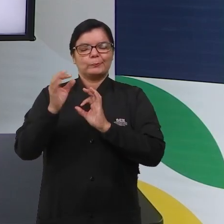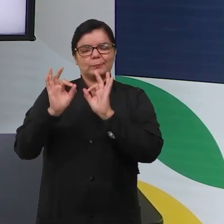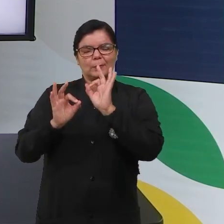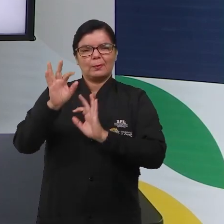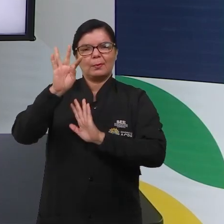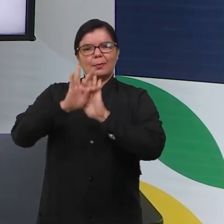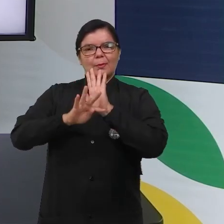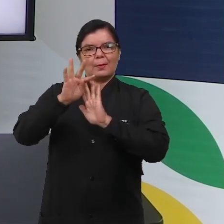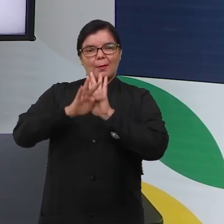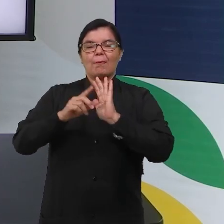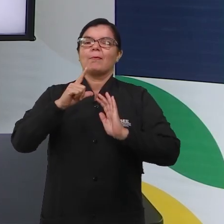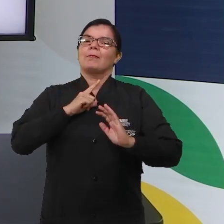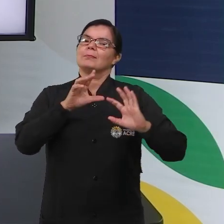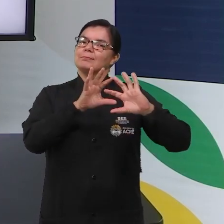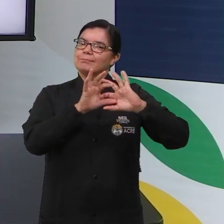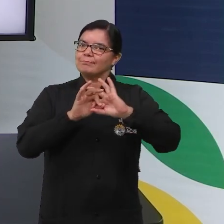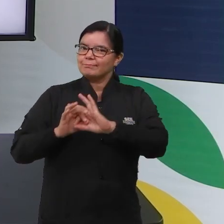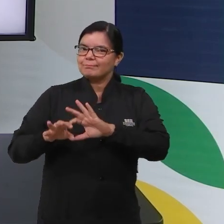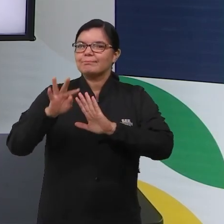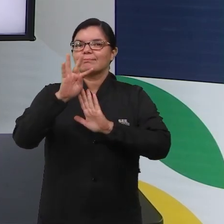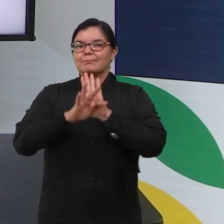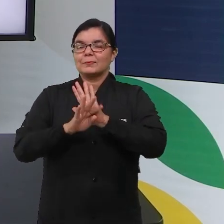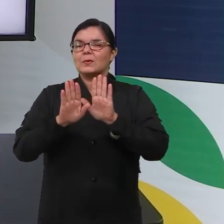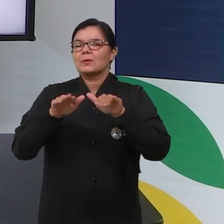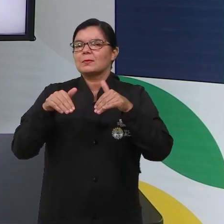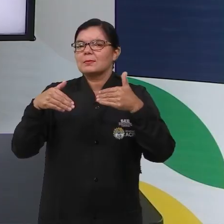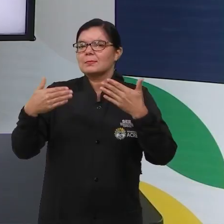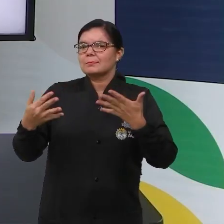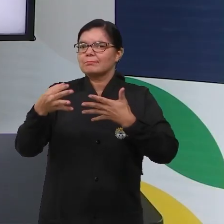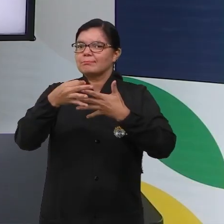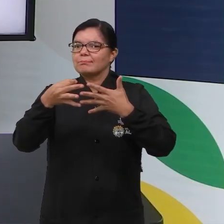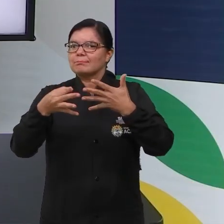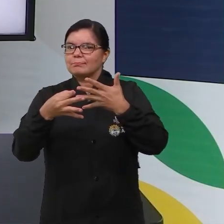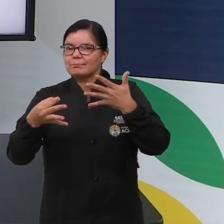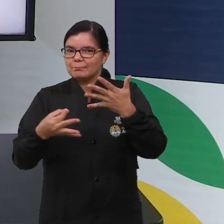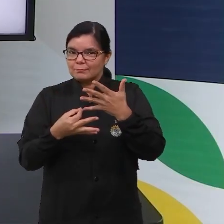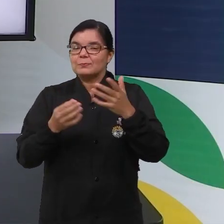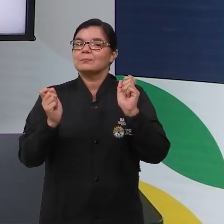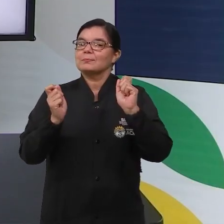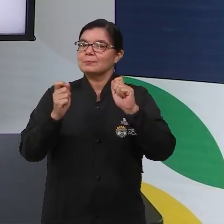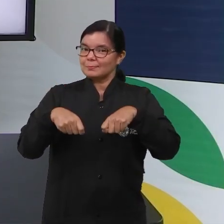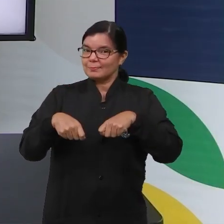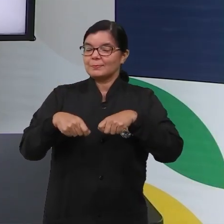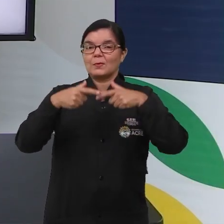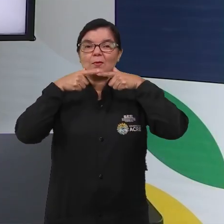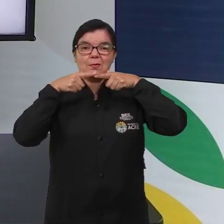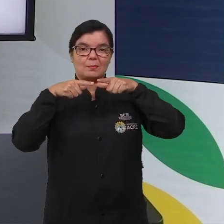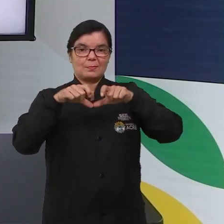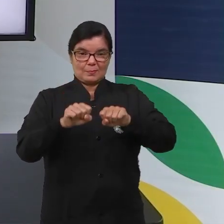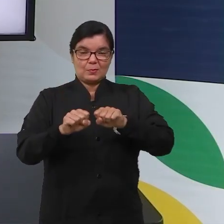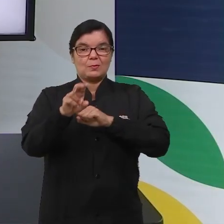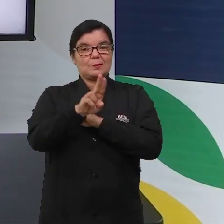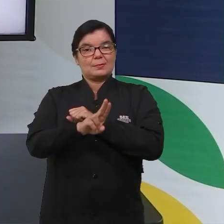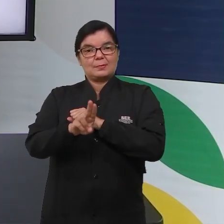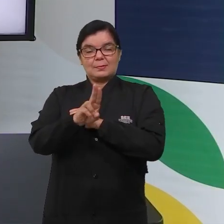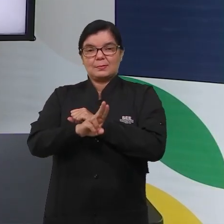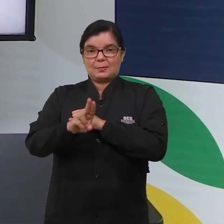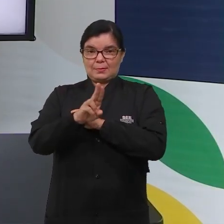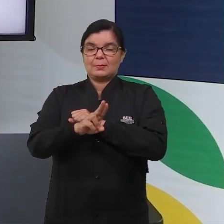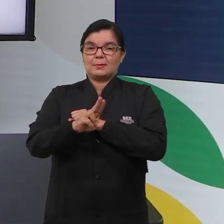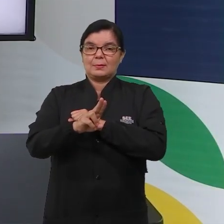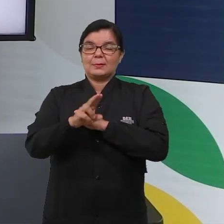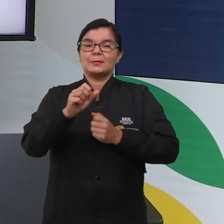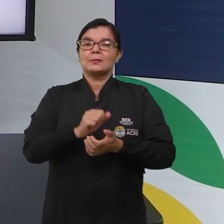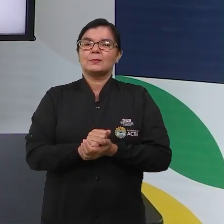que tenha coesão textual. Quais os tipos, quais mecanismos linguísticos são utilizados